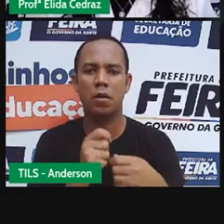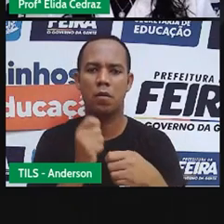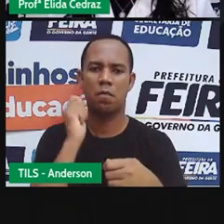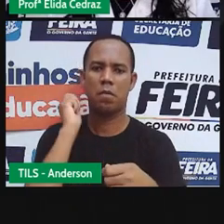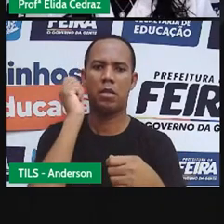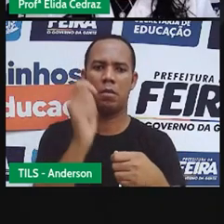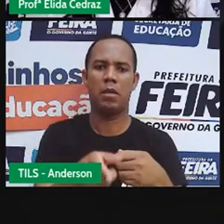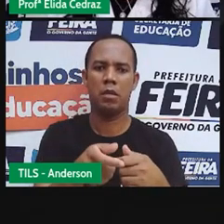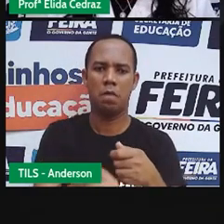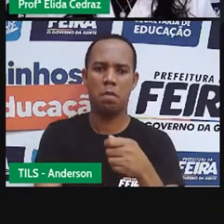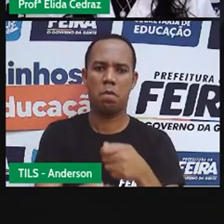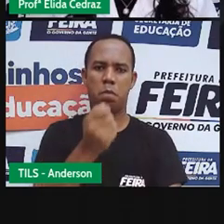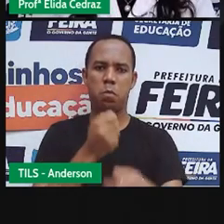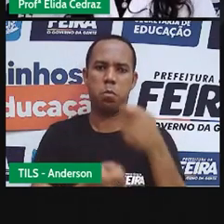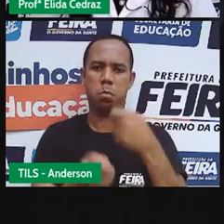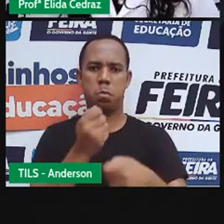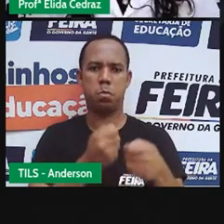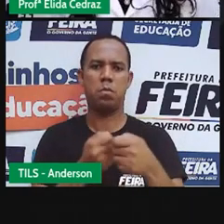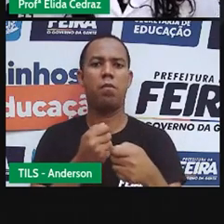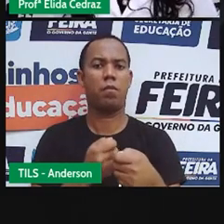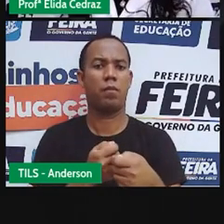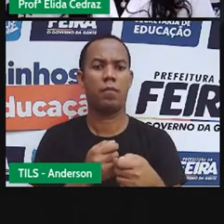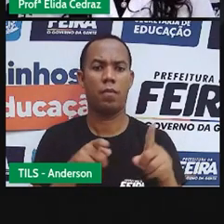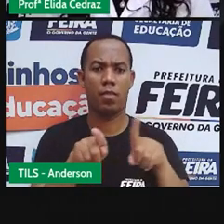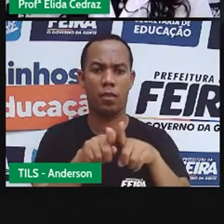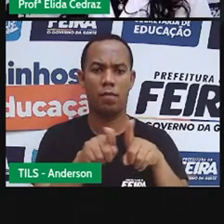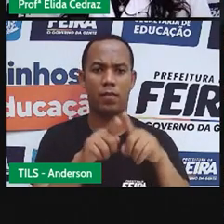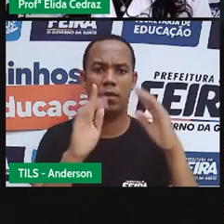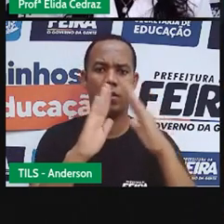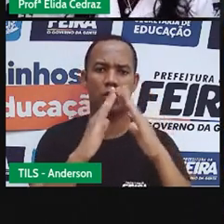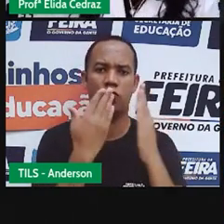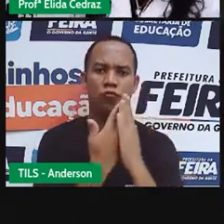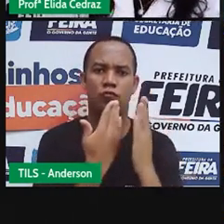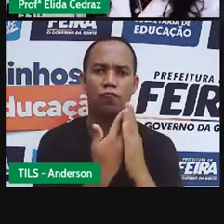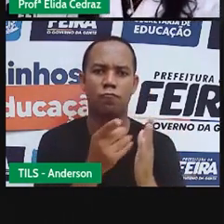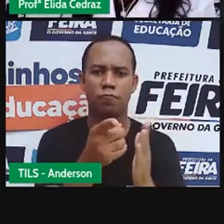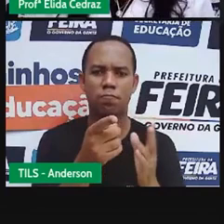os que caçam e pescam, e frequentam as escolas.